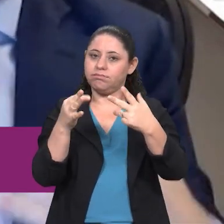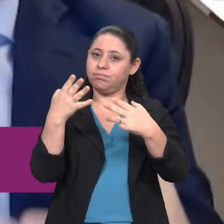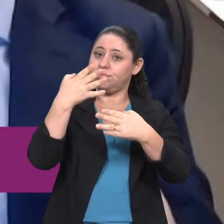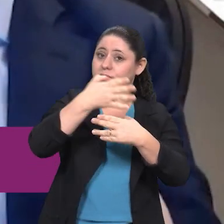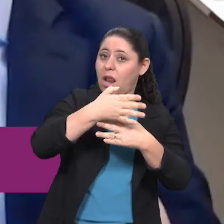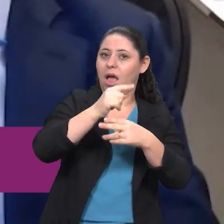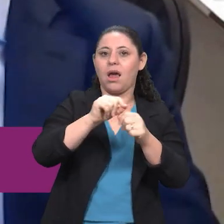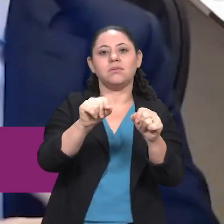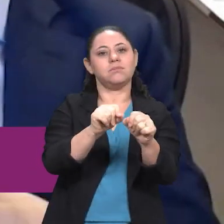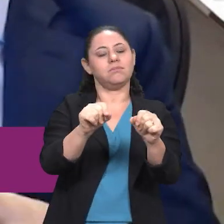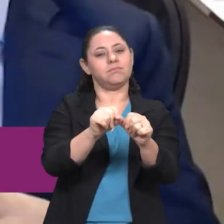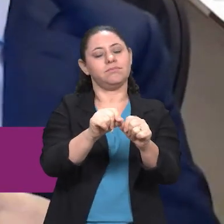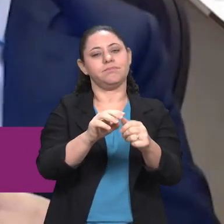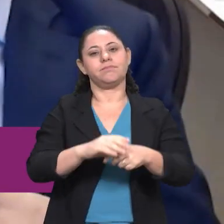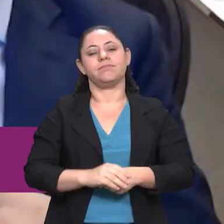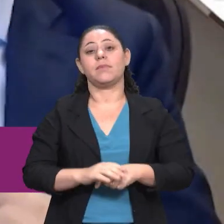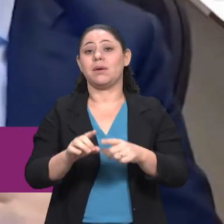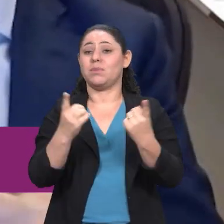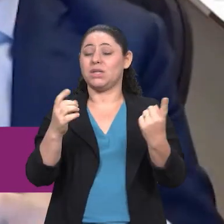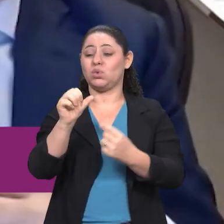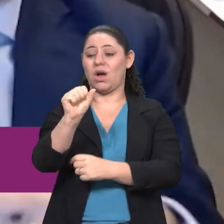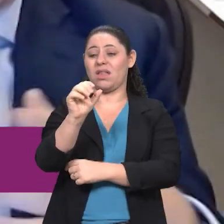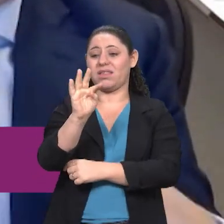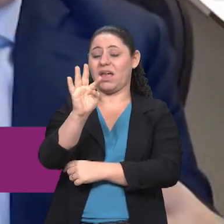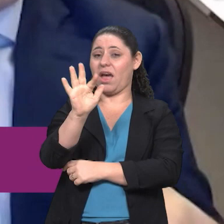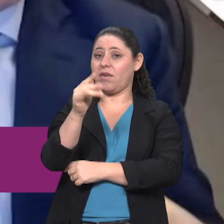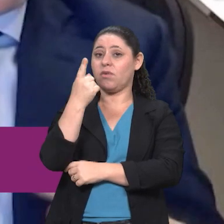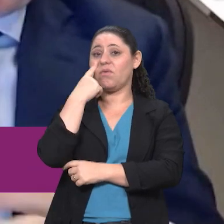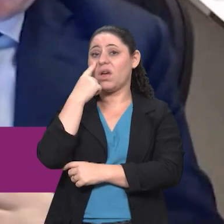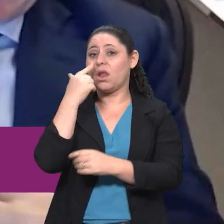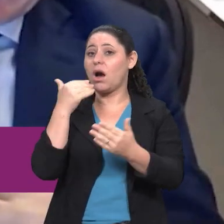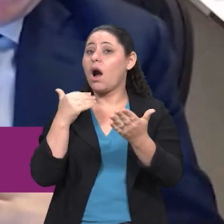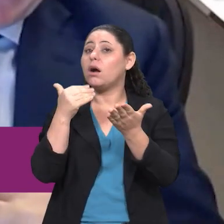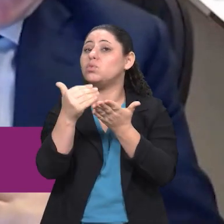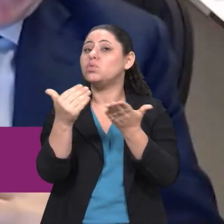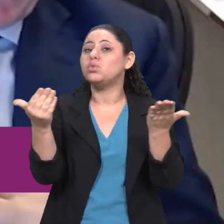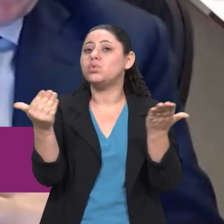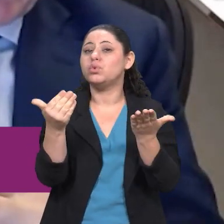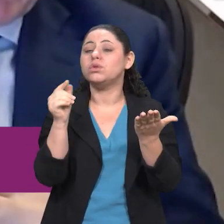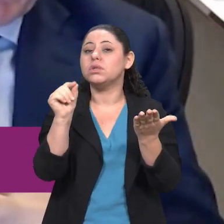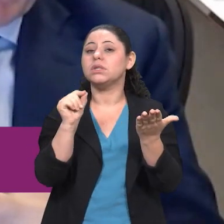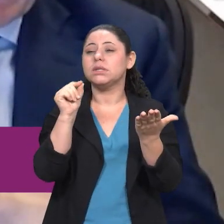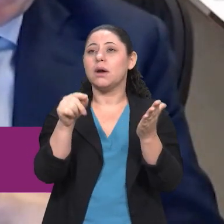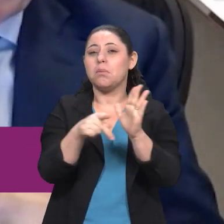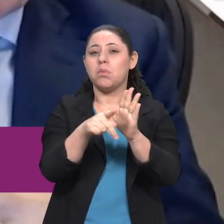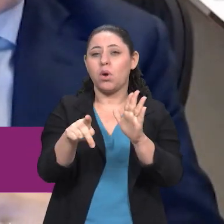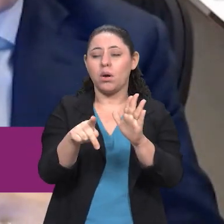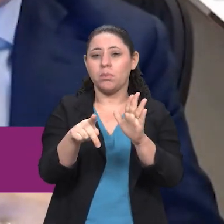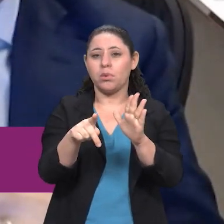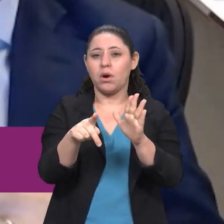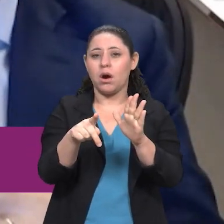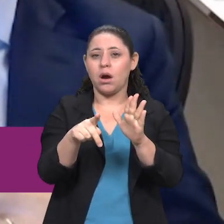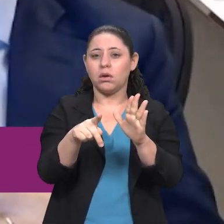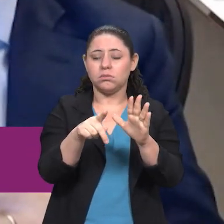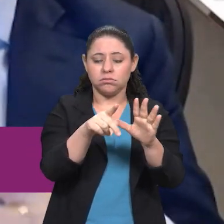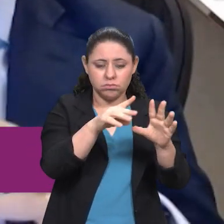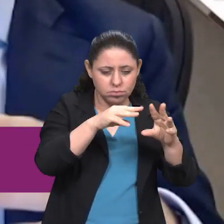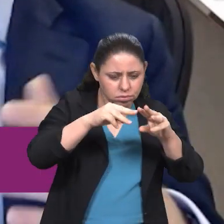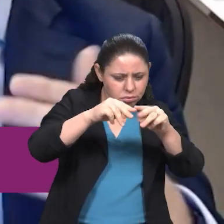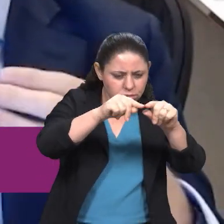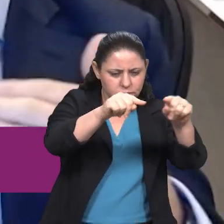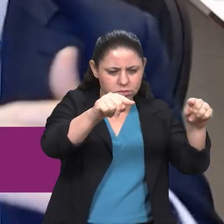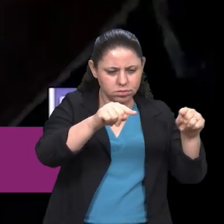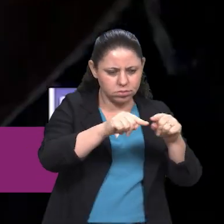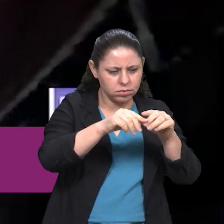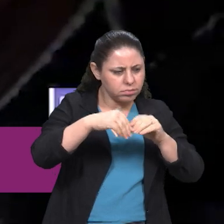O que nós temos visto por parte do Supremo, especialmente nessa questão da demarcação de terras